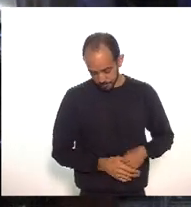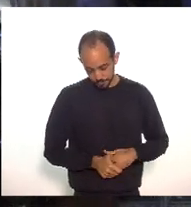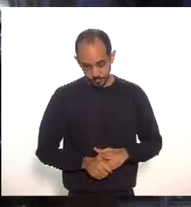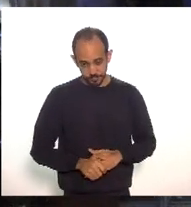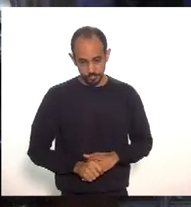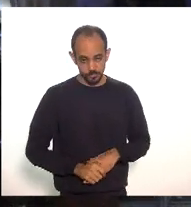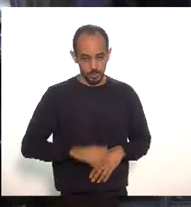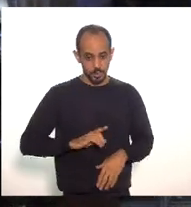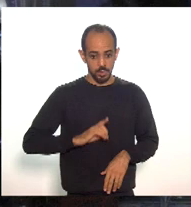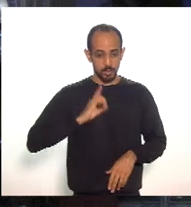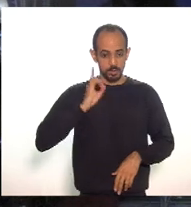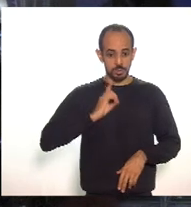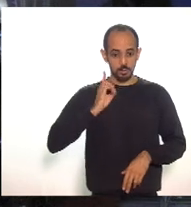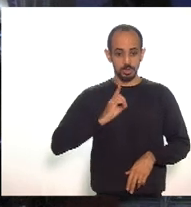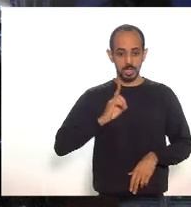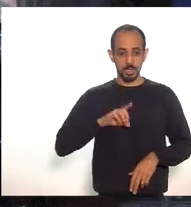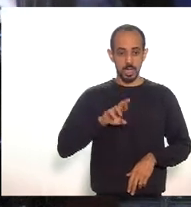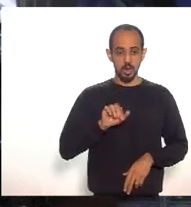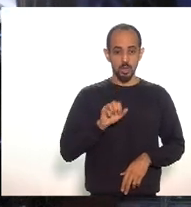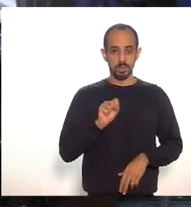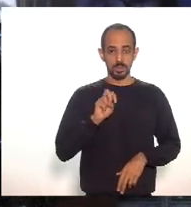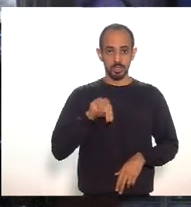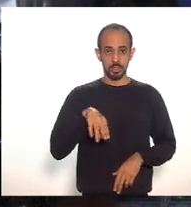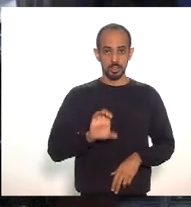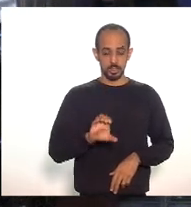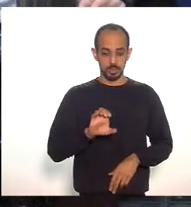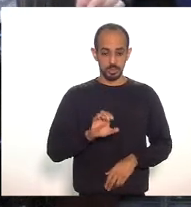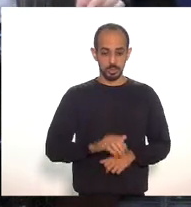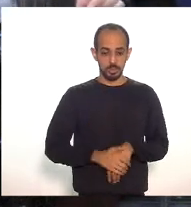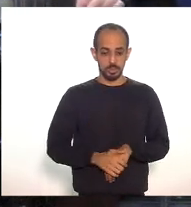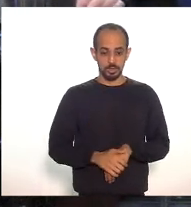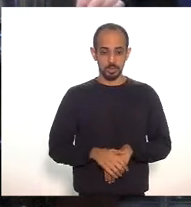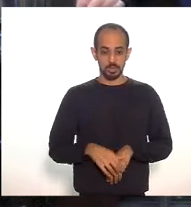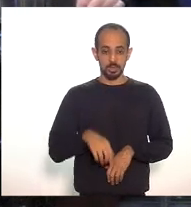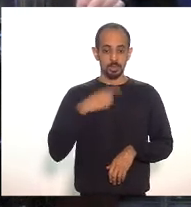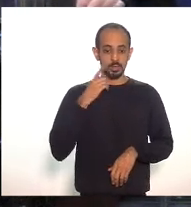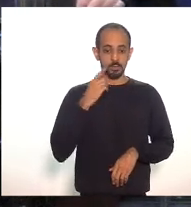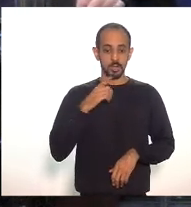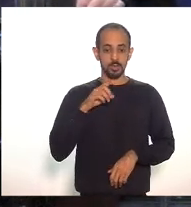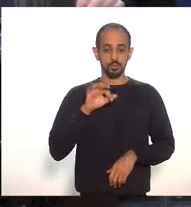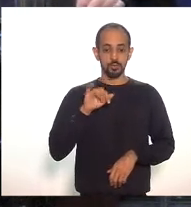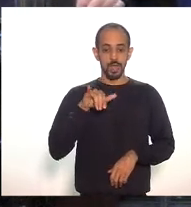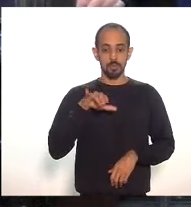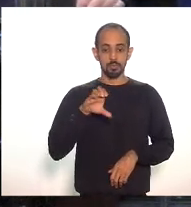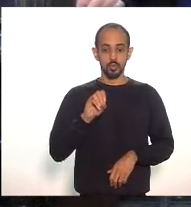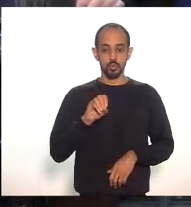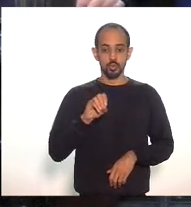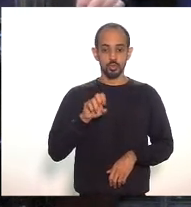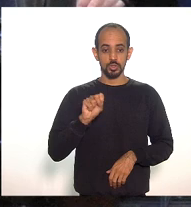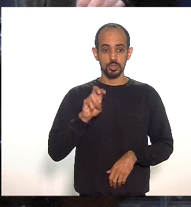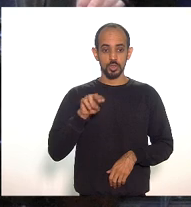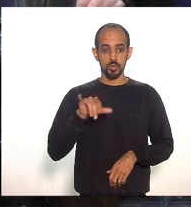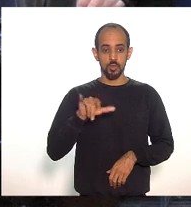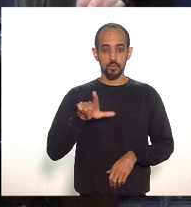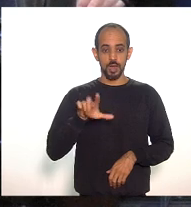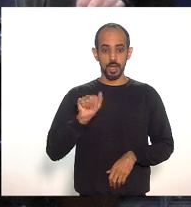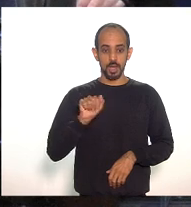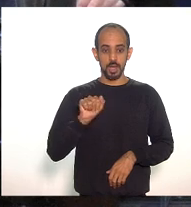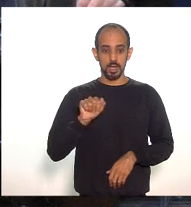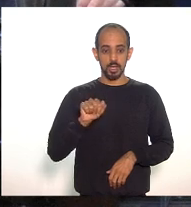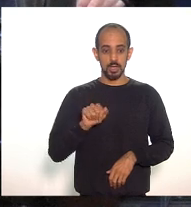a deputada Rosane Félix o deputado Fábio Silva a